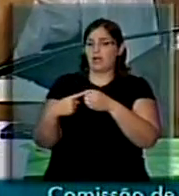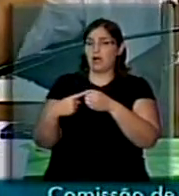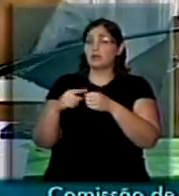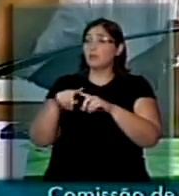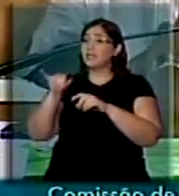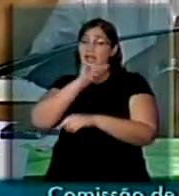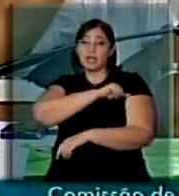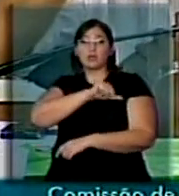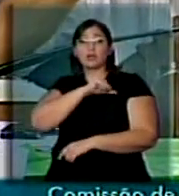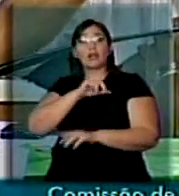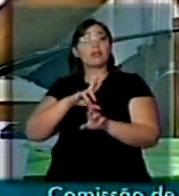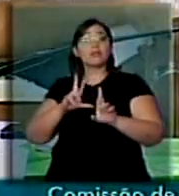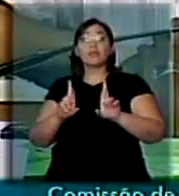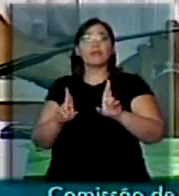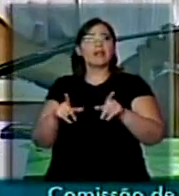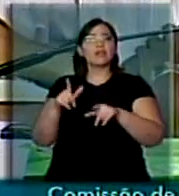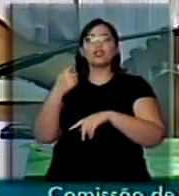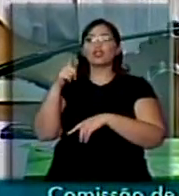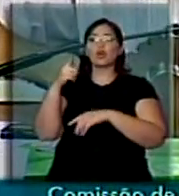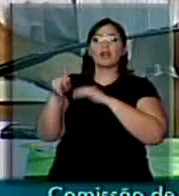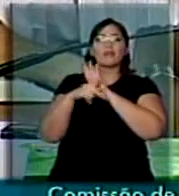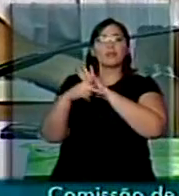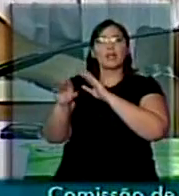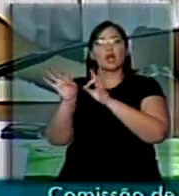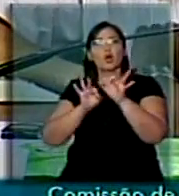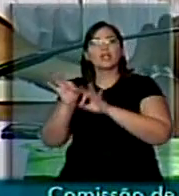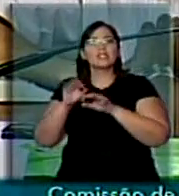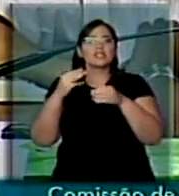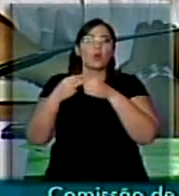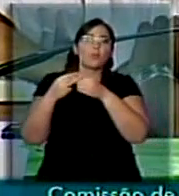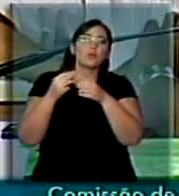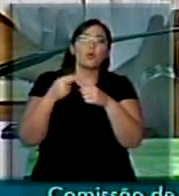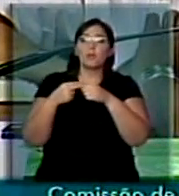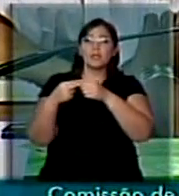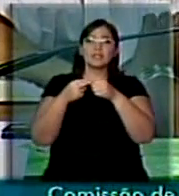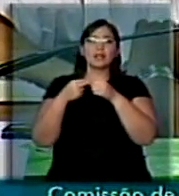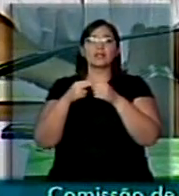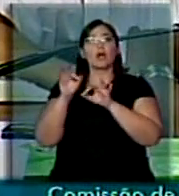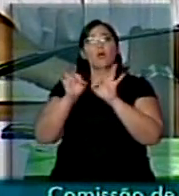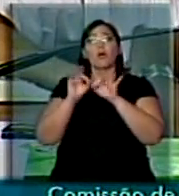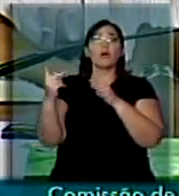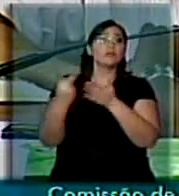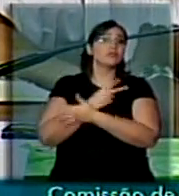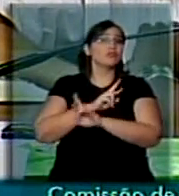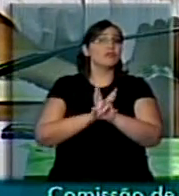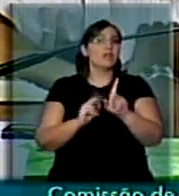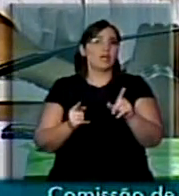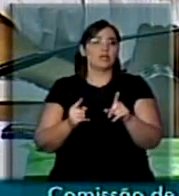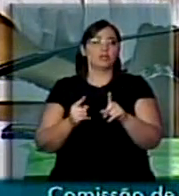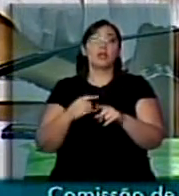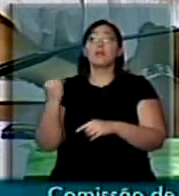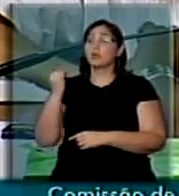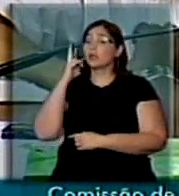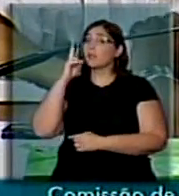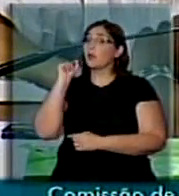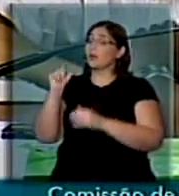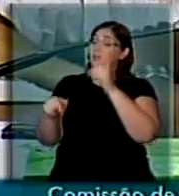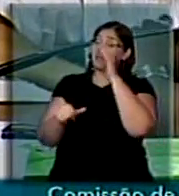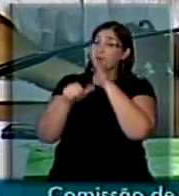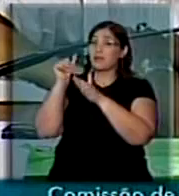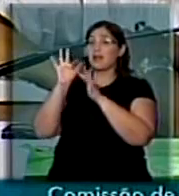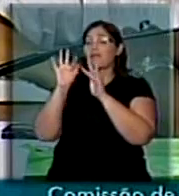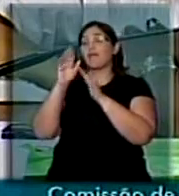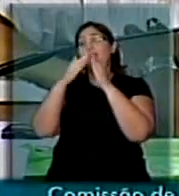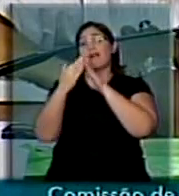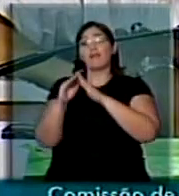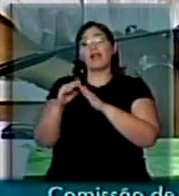Janeiro, pela sua característica geográfica, pelo seu processo de urbanização, essas coisas aconteceram de maneira diferente. É importante lembrar que a primeira favela do Rio de